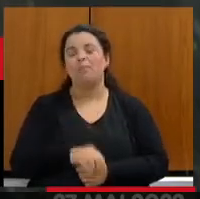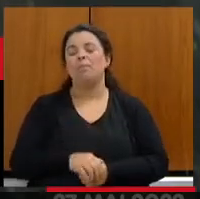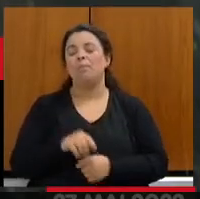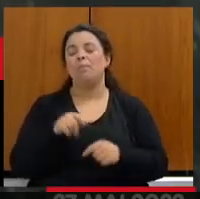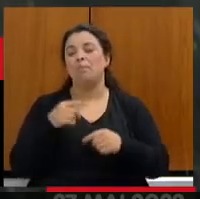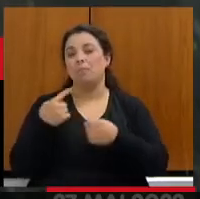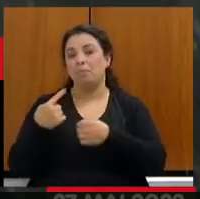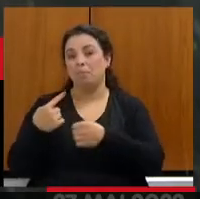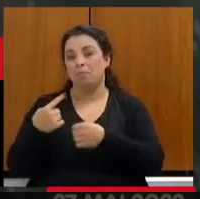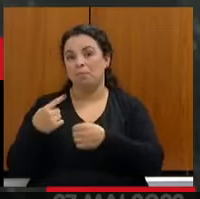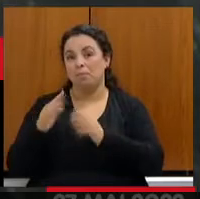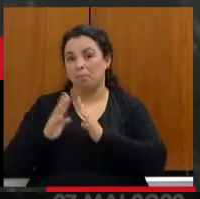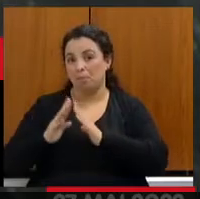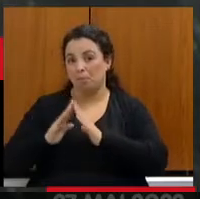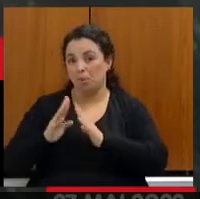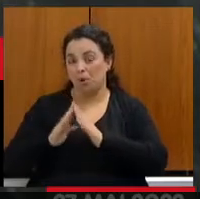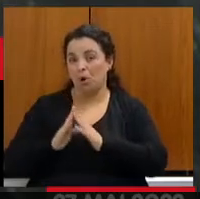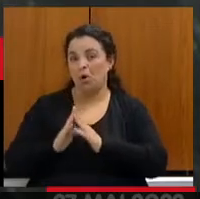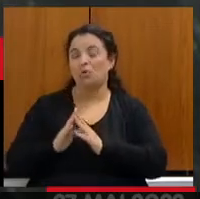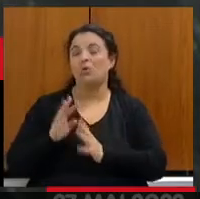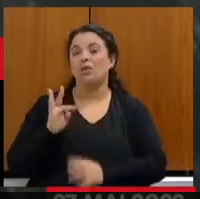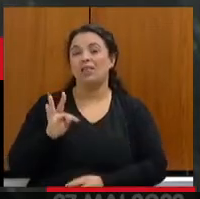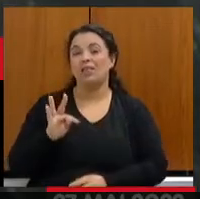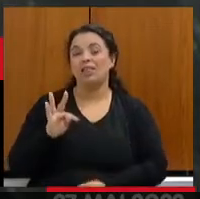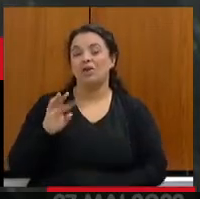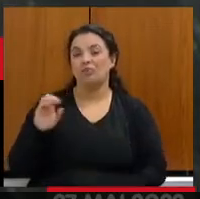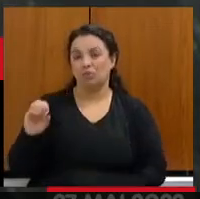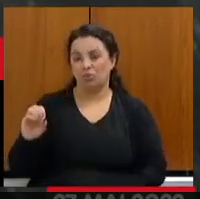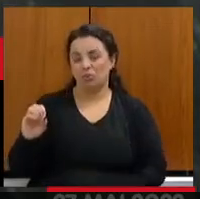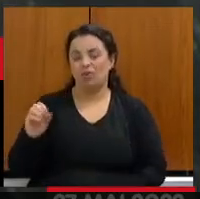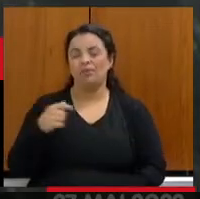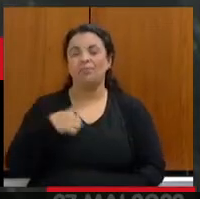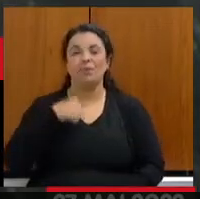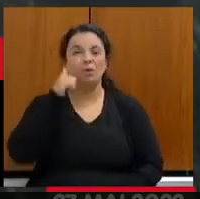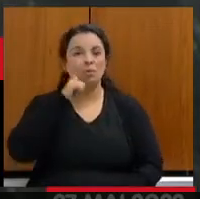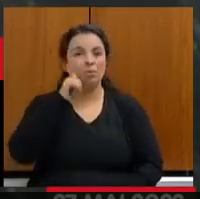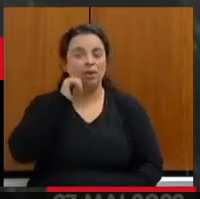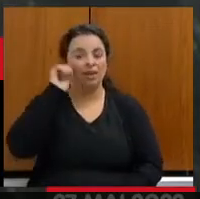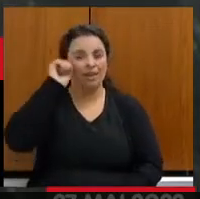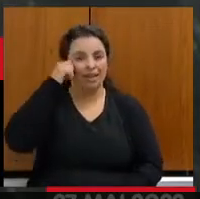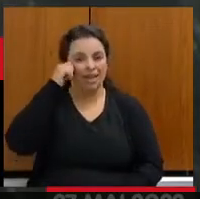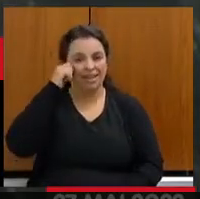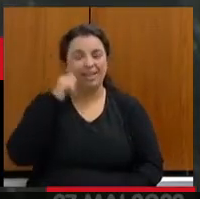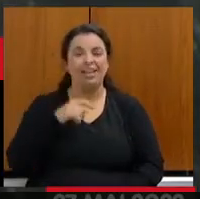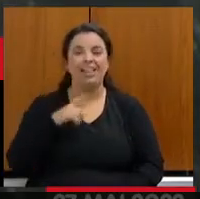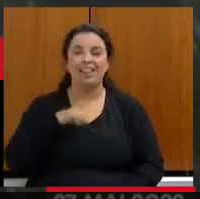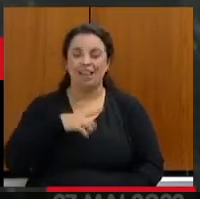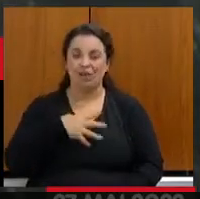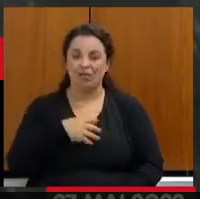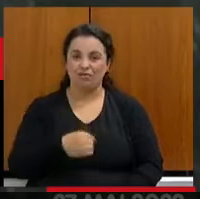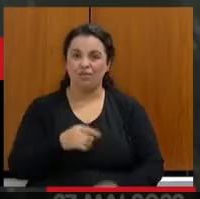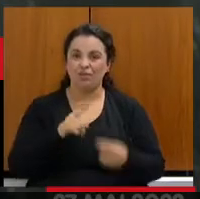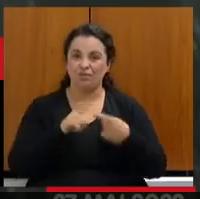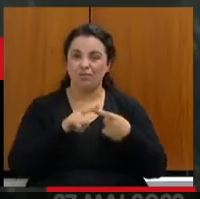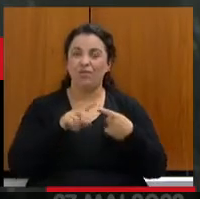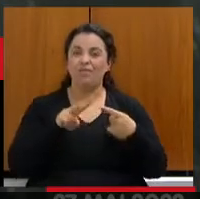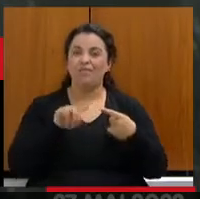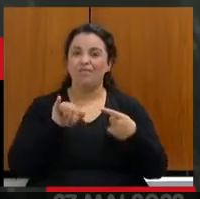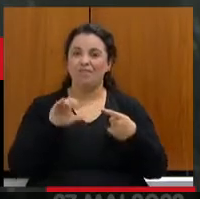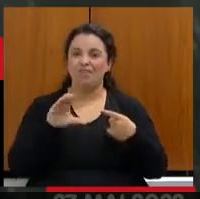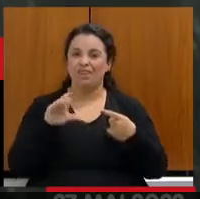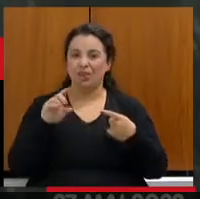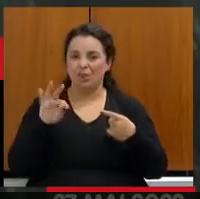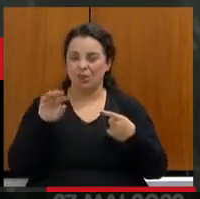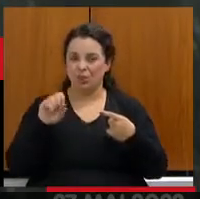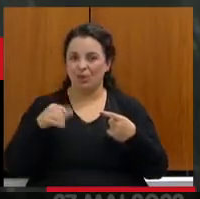sou uma mulher negra Vale do Mucuri Teófilo Otoni sua mulher negra mãe do Victor de 6 anos que ficou em